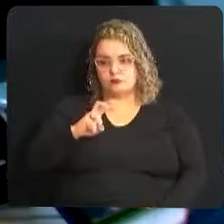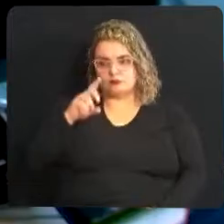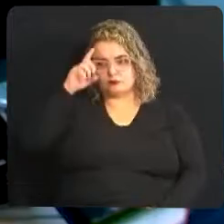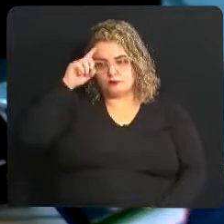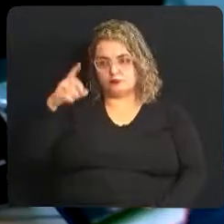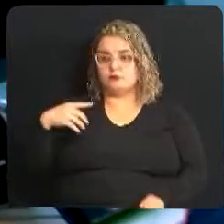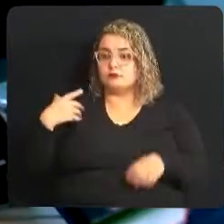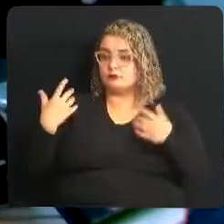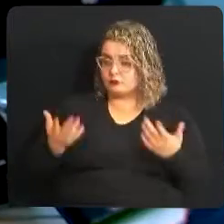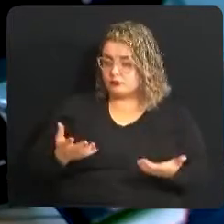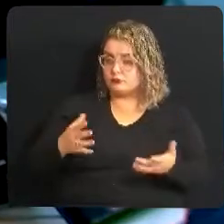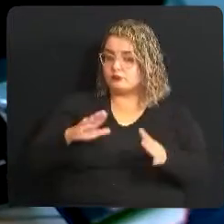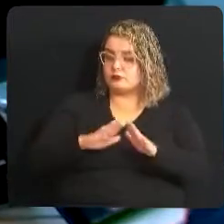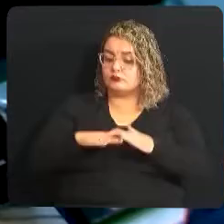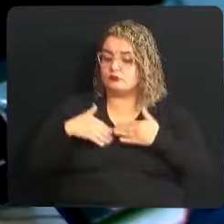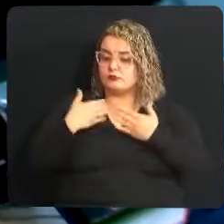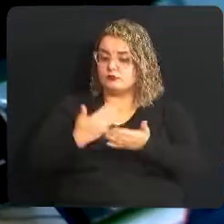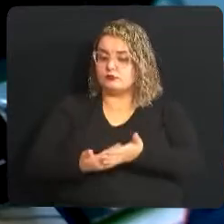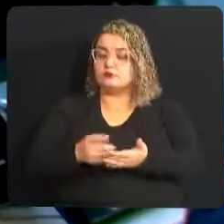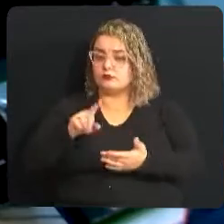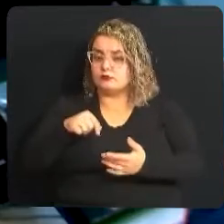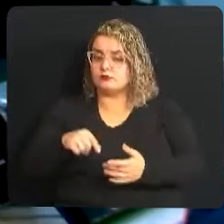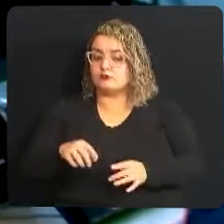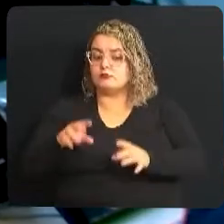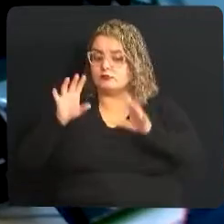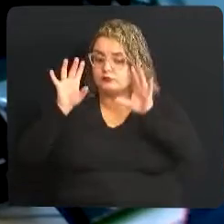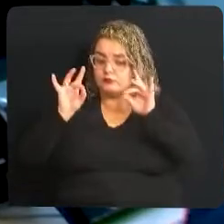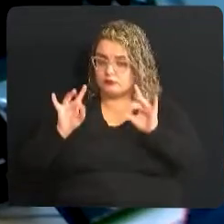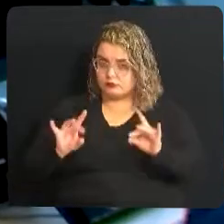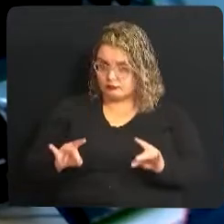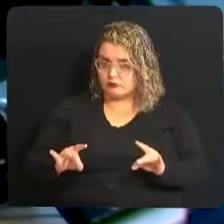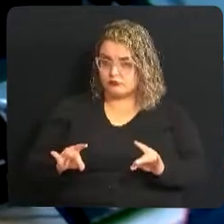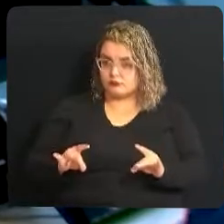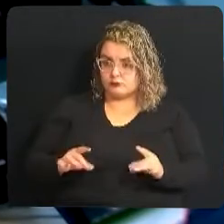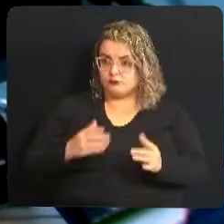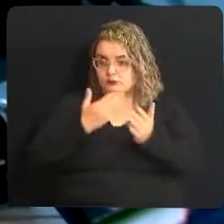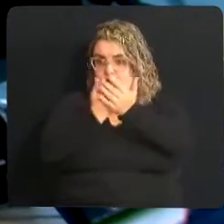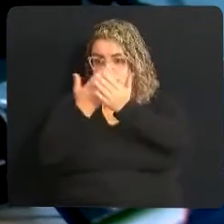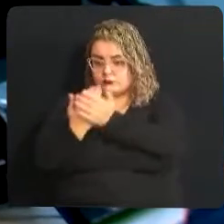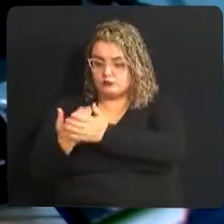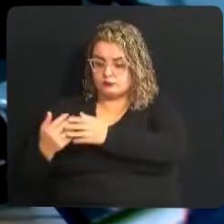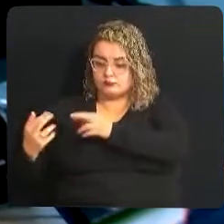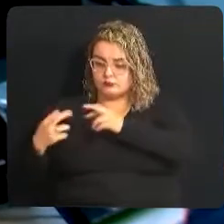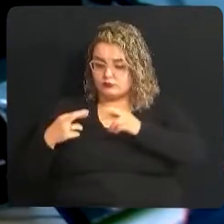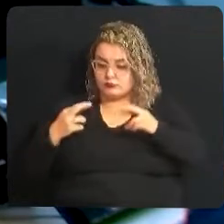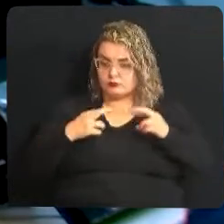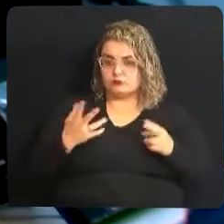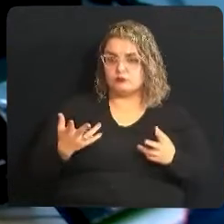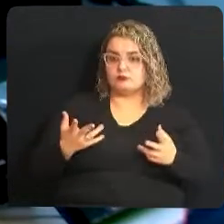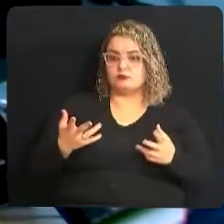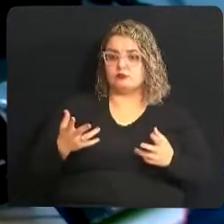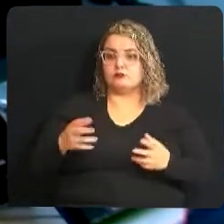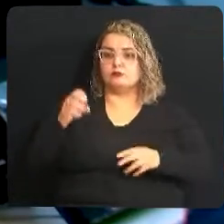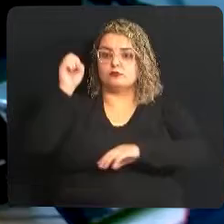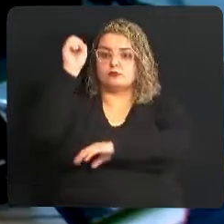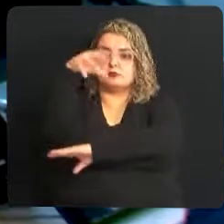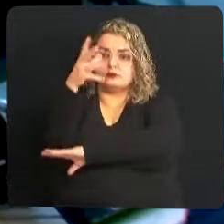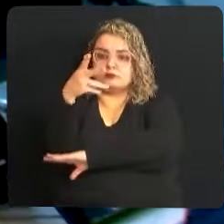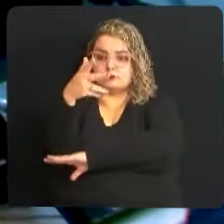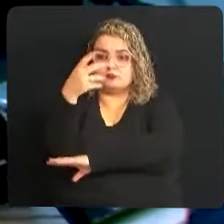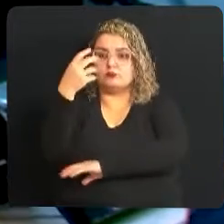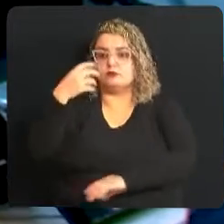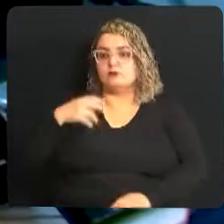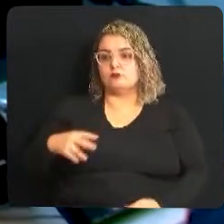dias. Então, o requerimento é nesse sentido: estudos técnicos visando ver a viabilidade da implantação do radar.